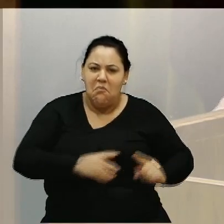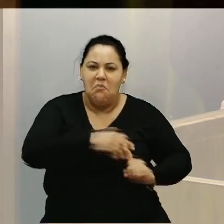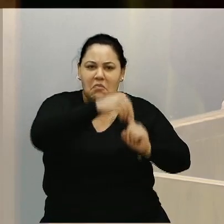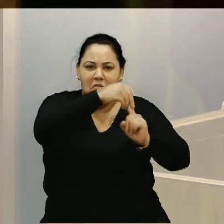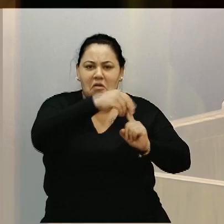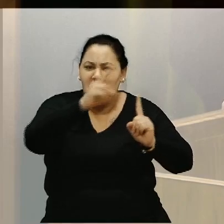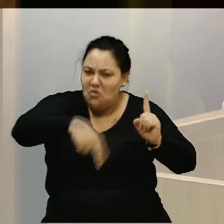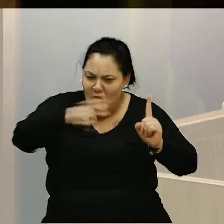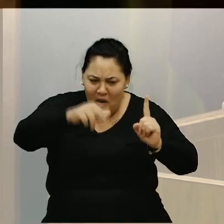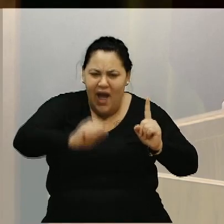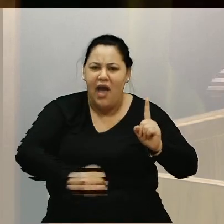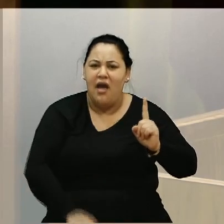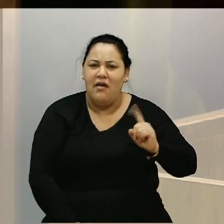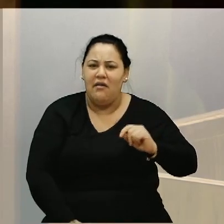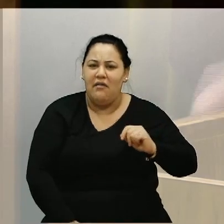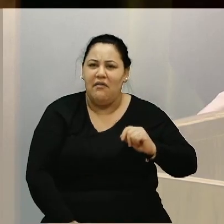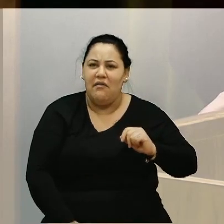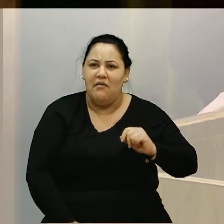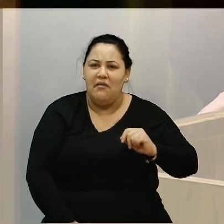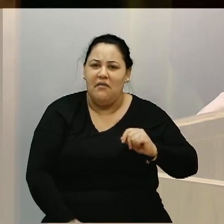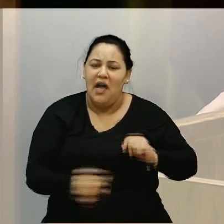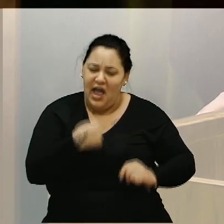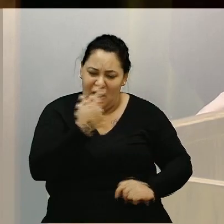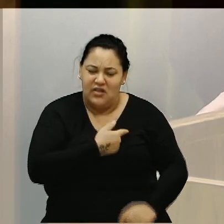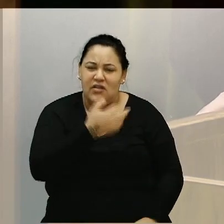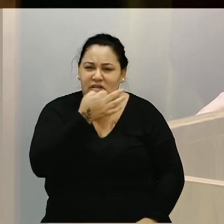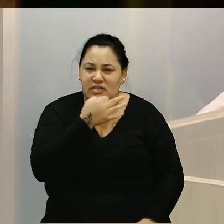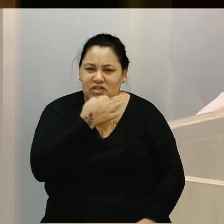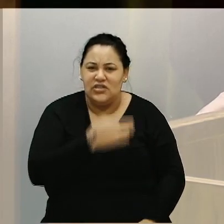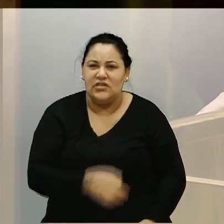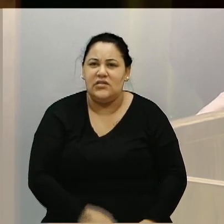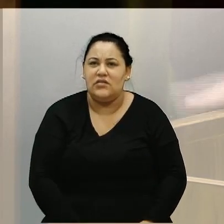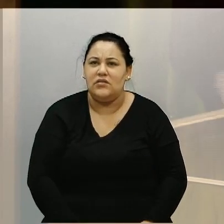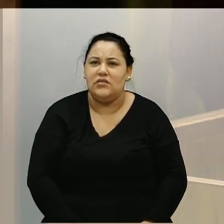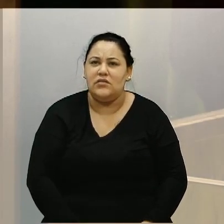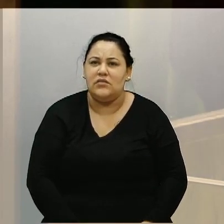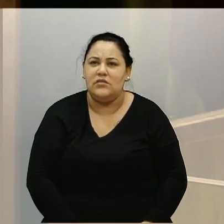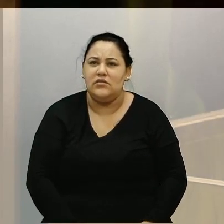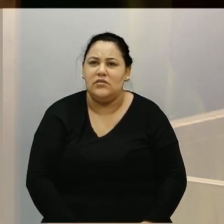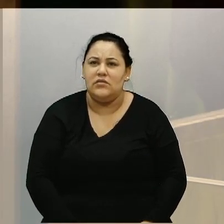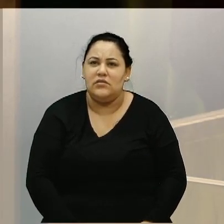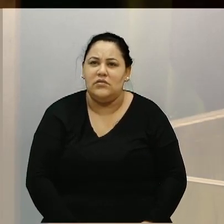Nunca governaram a nossa cidade. Peço a palavra, senhor presidente.